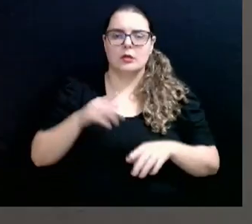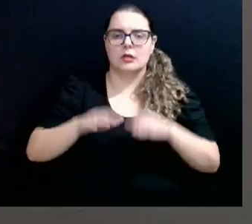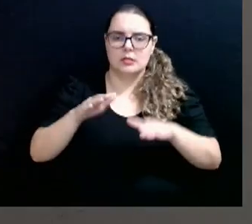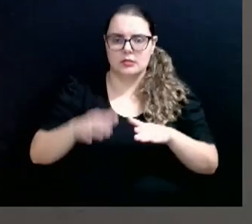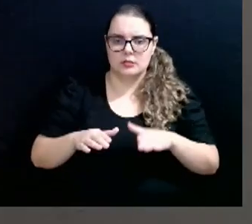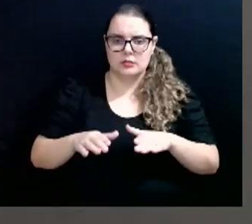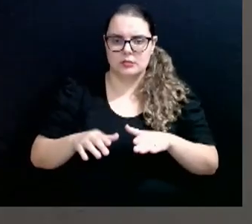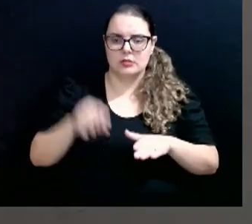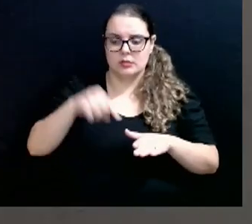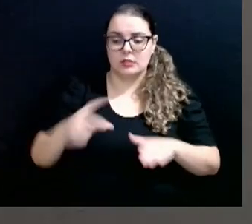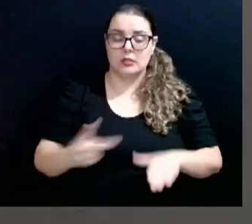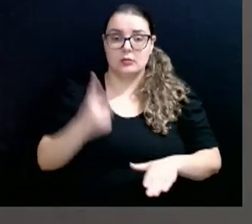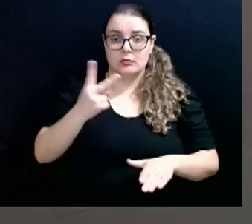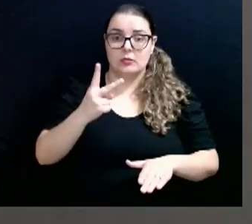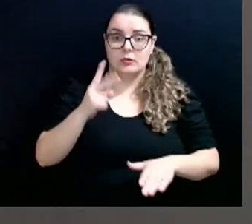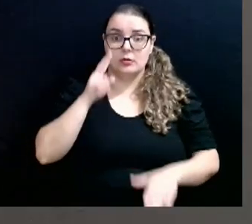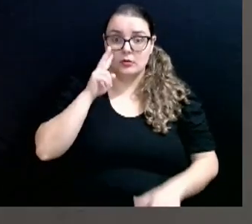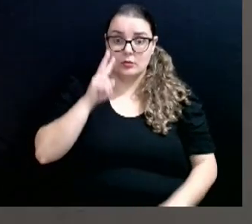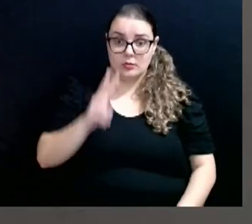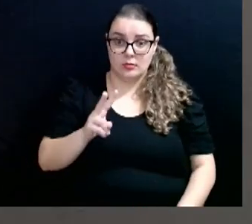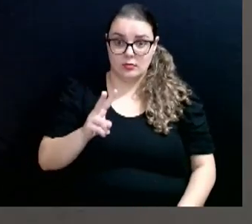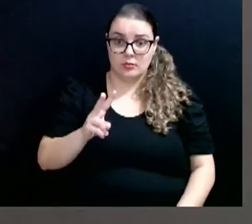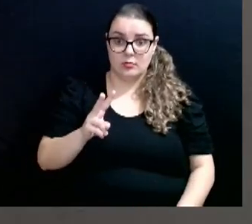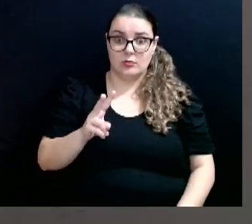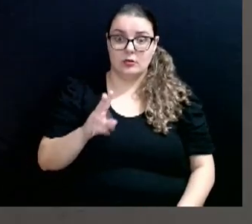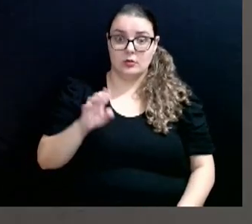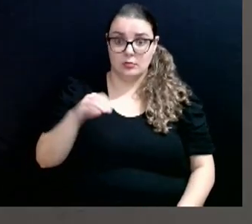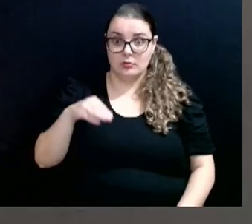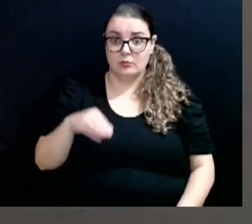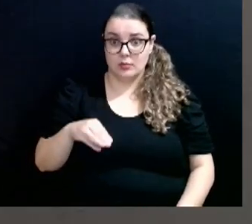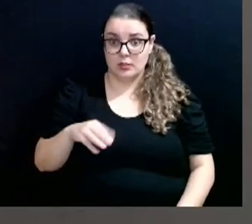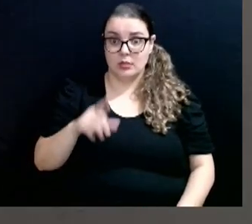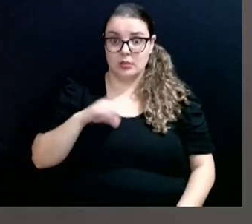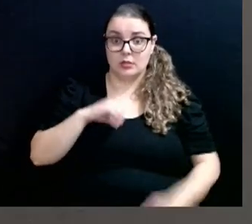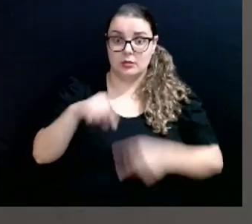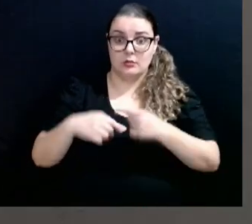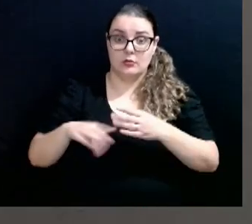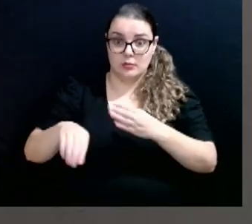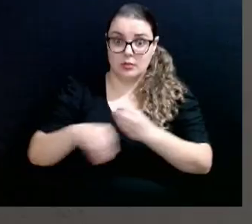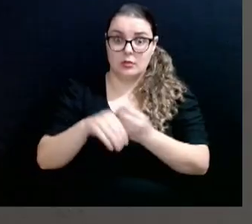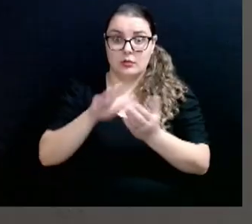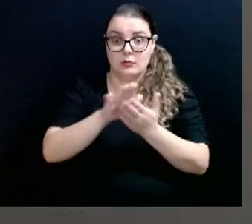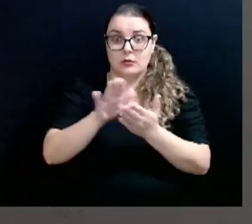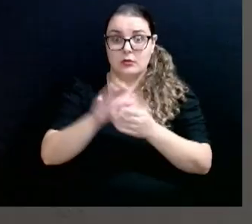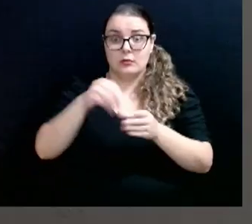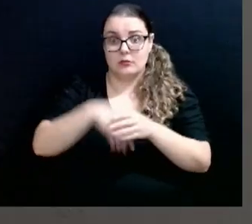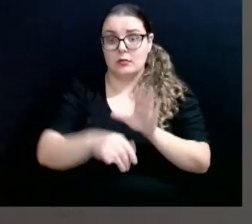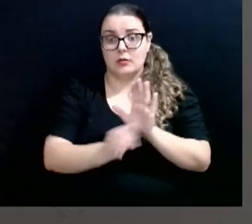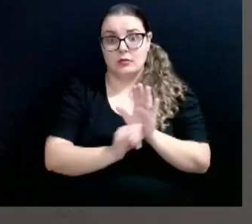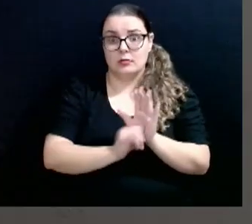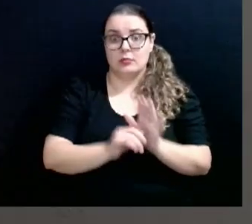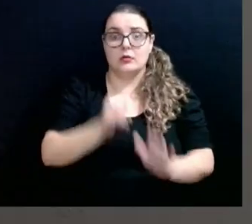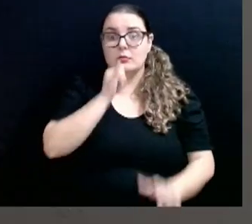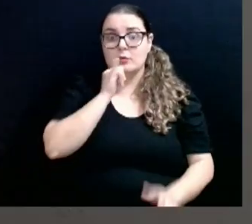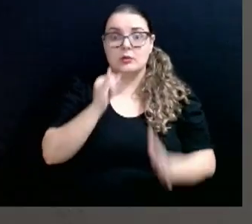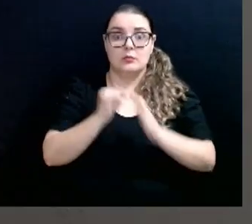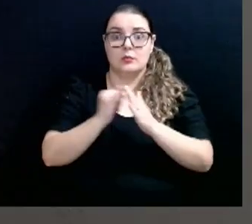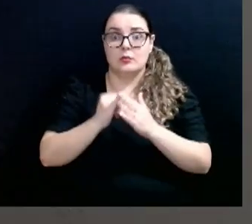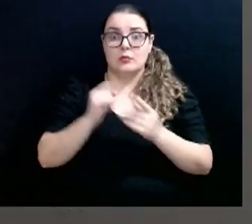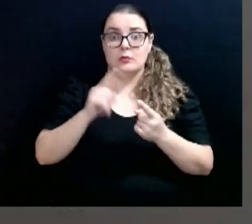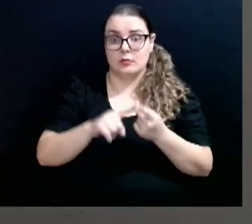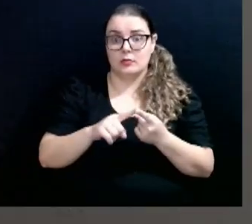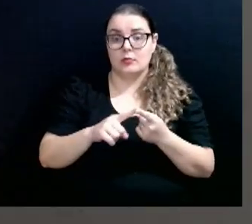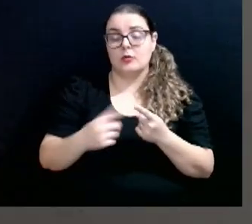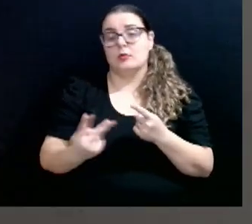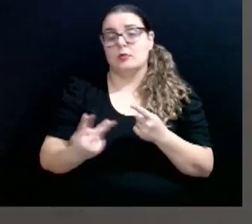que você vê, que vale o bem, tem outras despesas adicionais que vai estar no edital. Vou dar um exemplo do imóvel, além do valor do imóvel, vai ter um